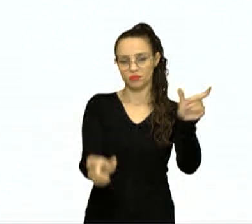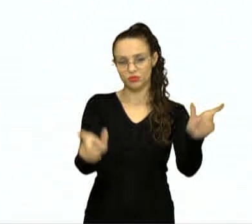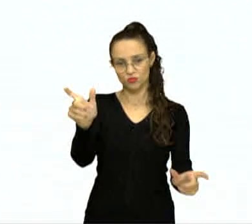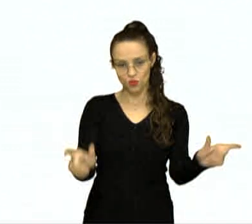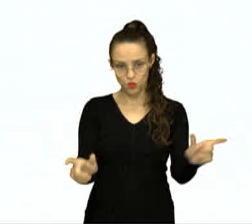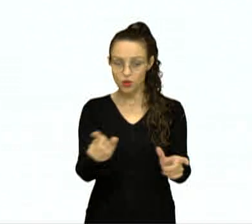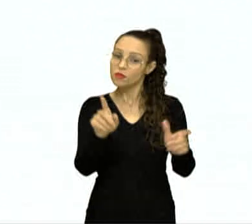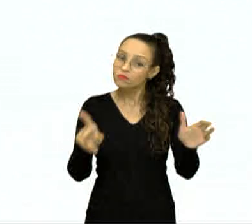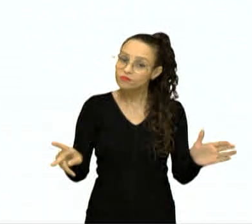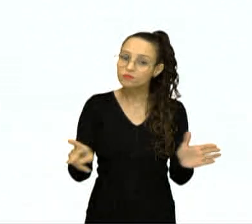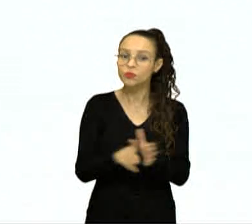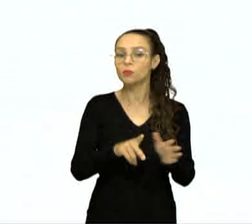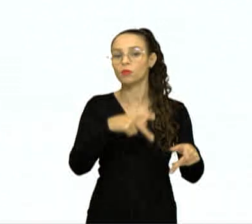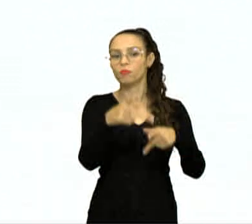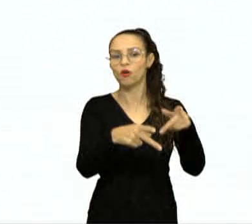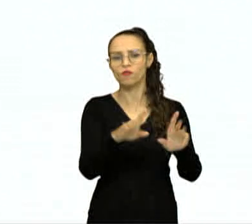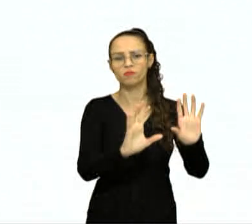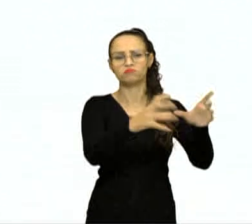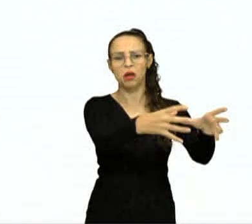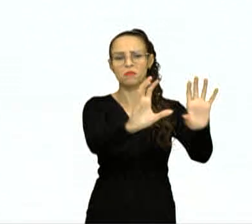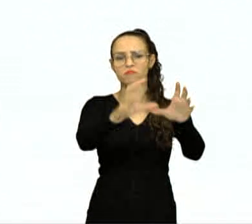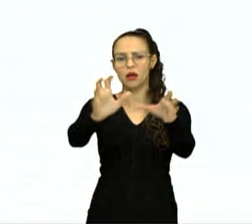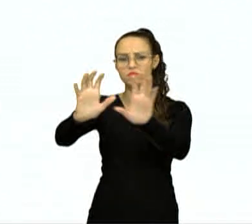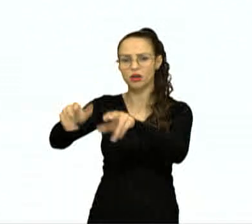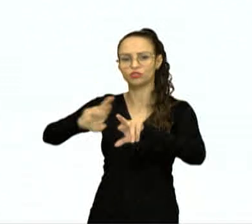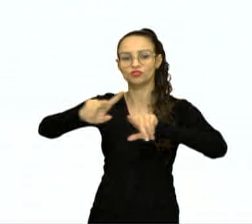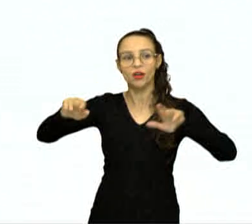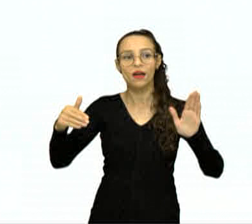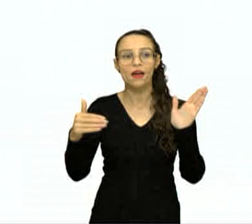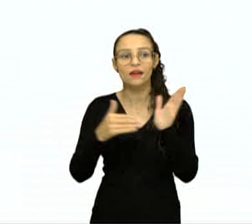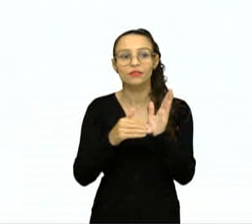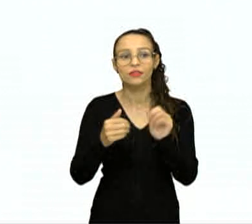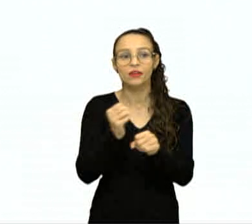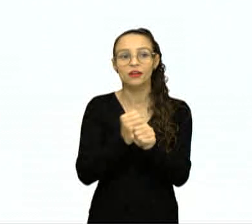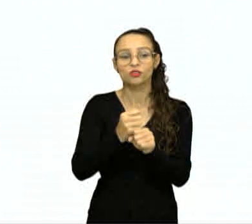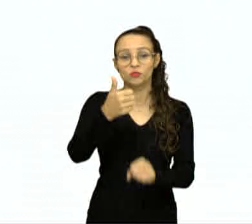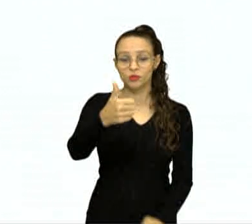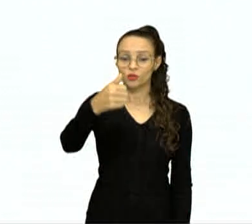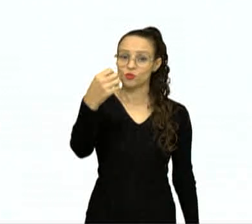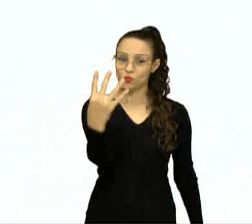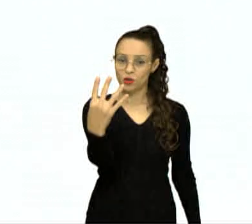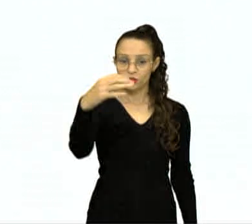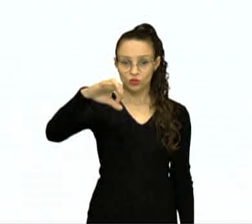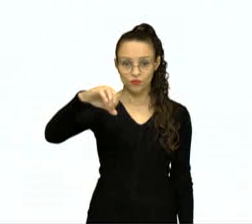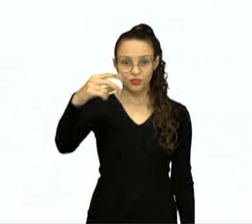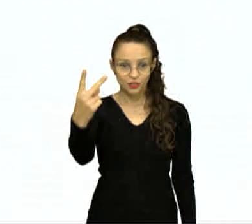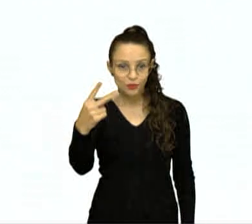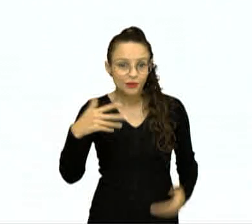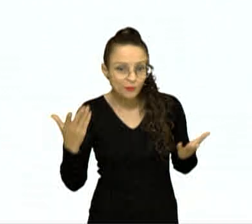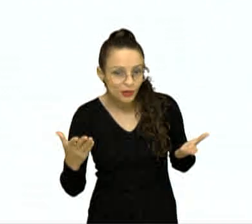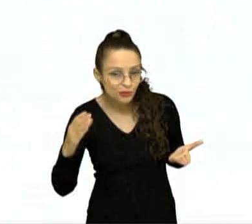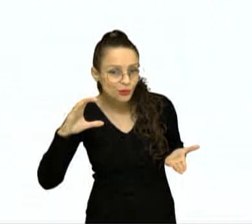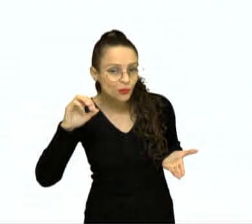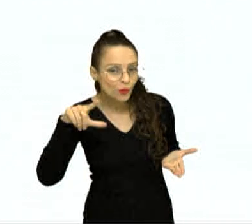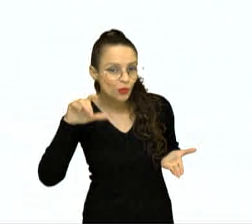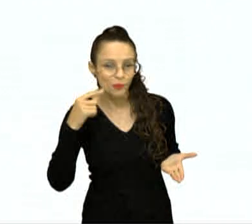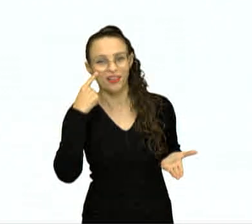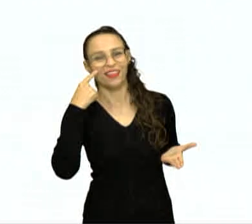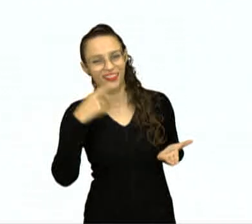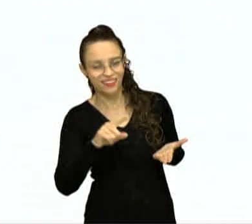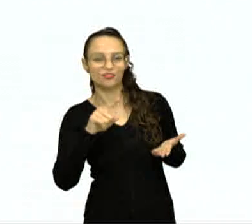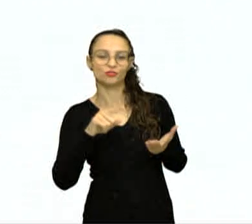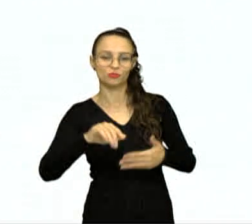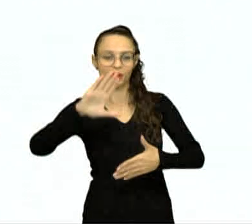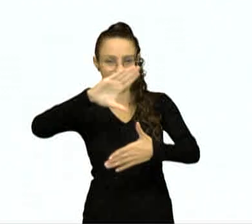que pertenciam a povos diferentes até o ano de 1492. É quando Colombo, galerinha, né? Na cabeça dele, descobriu a América,